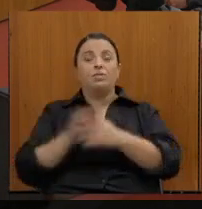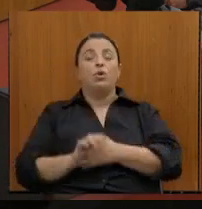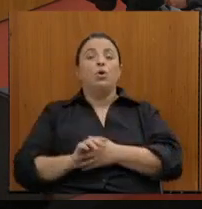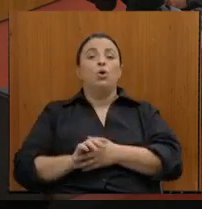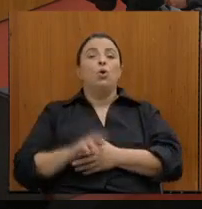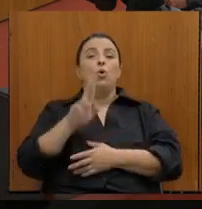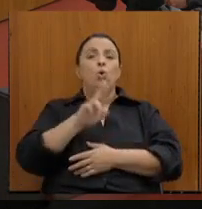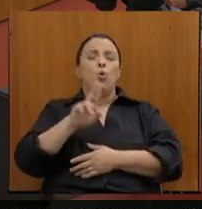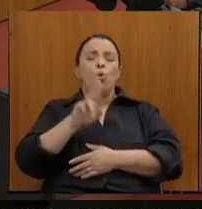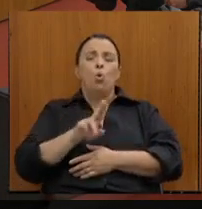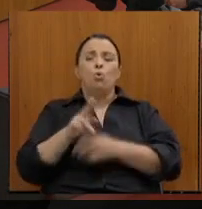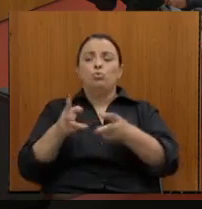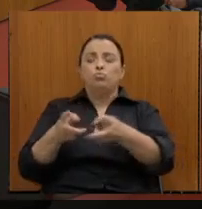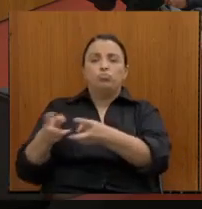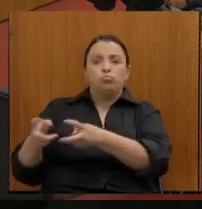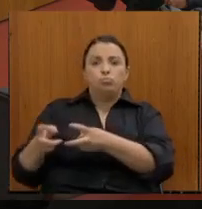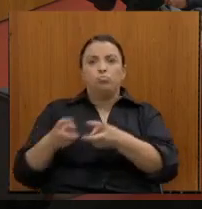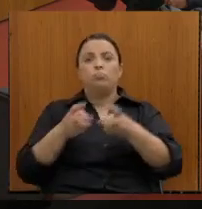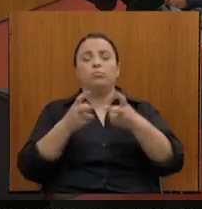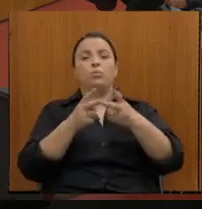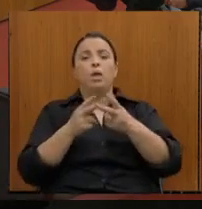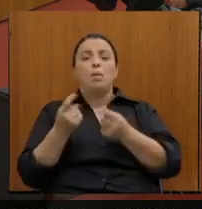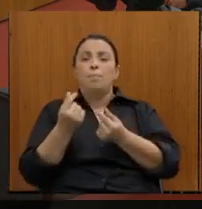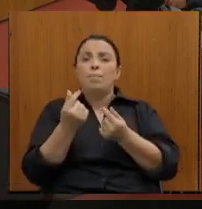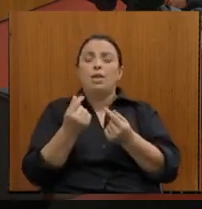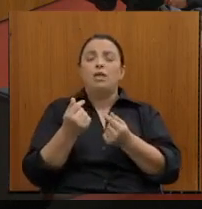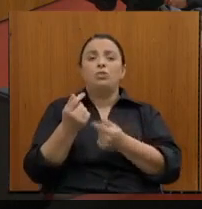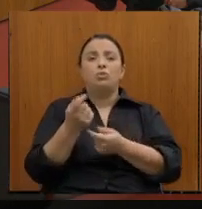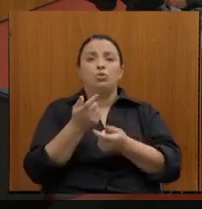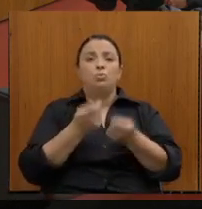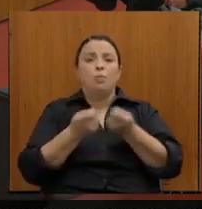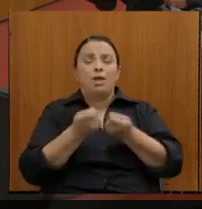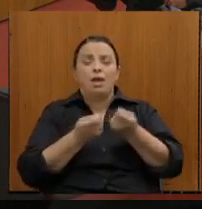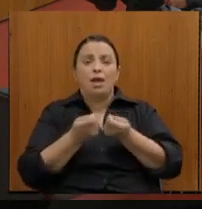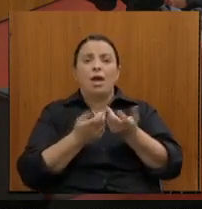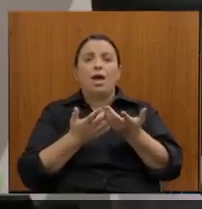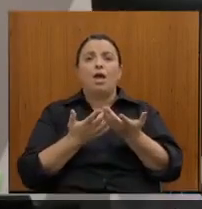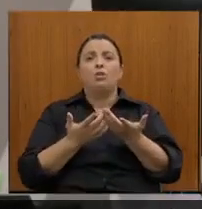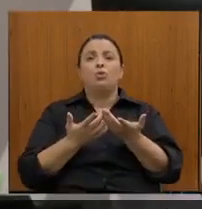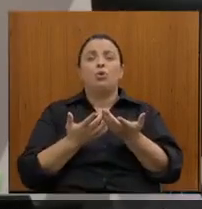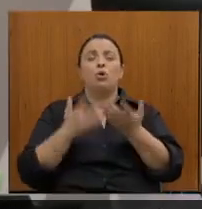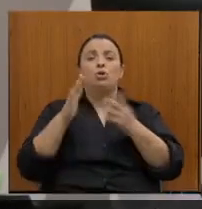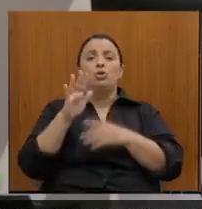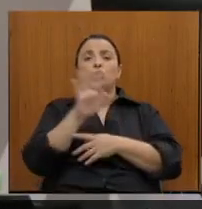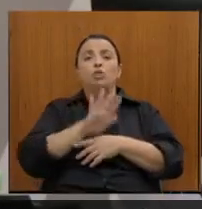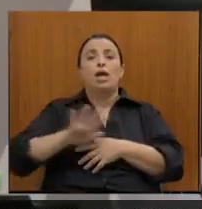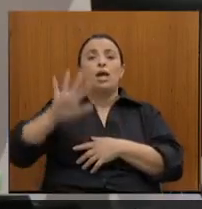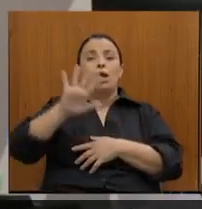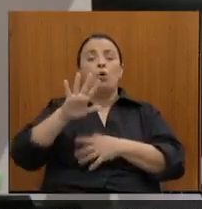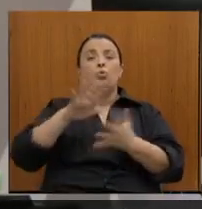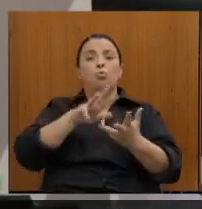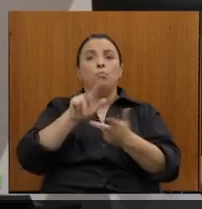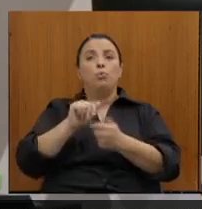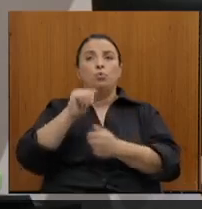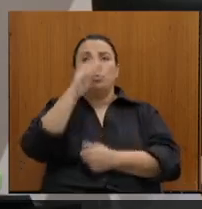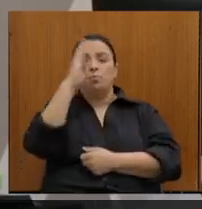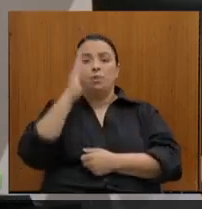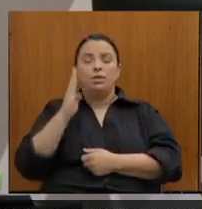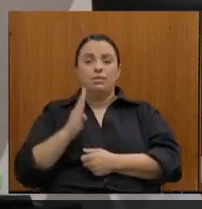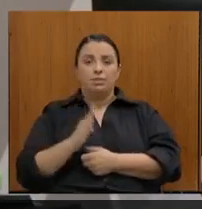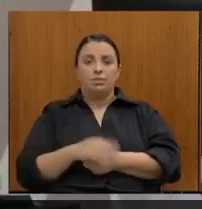respectivas de curso de produção preço de mercado quadro geral no mundo e no Brasil